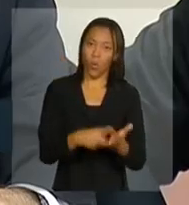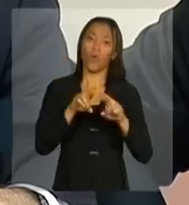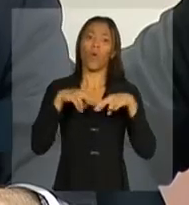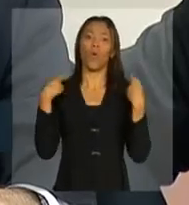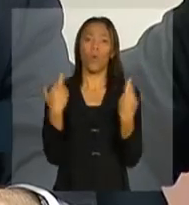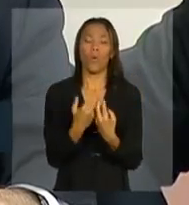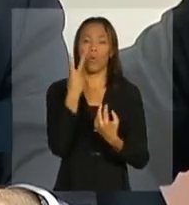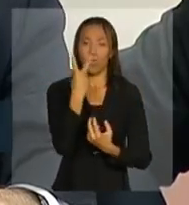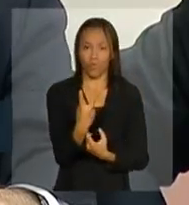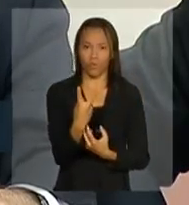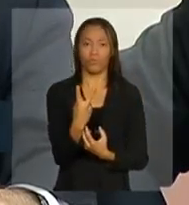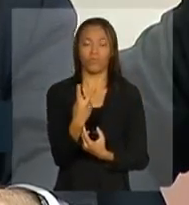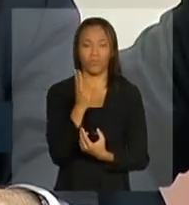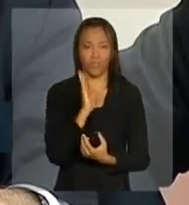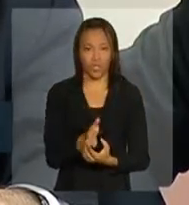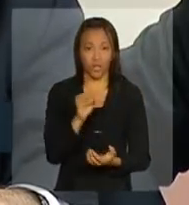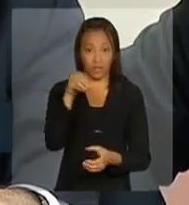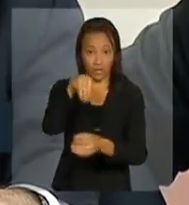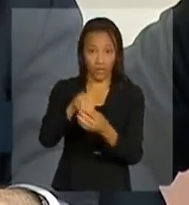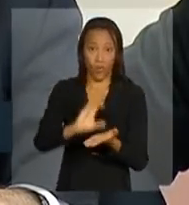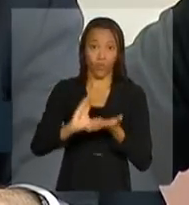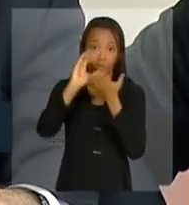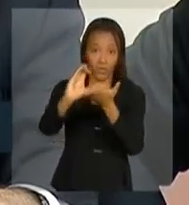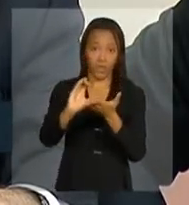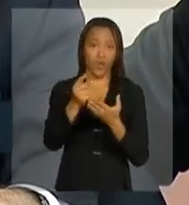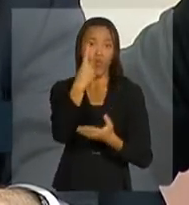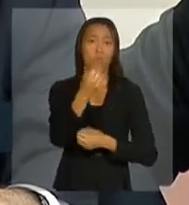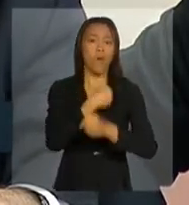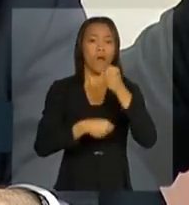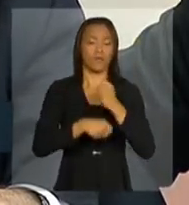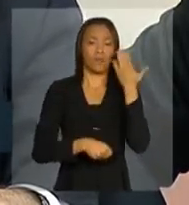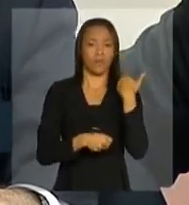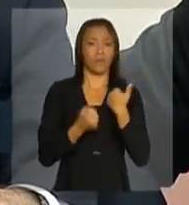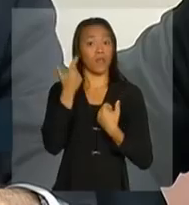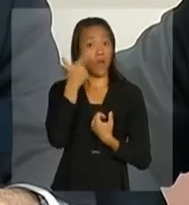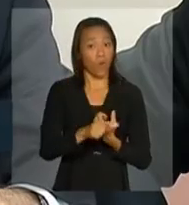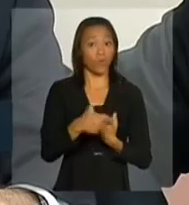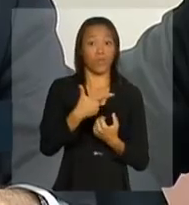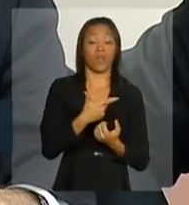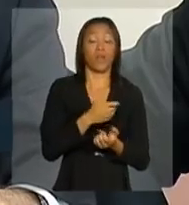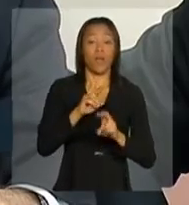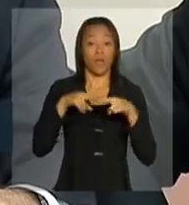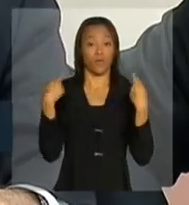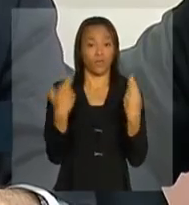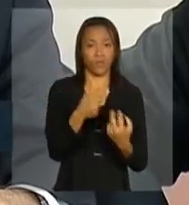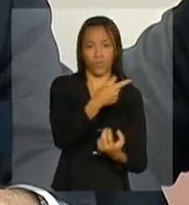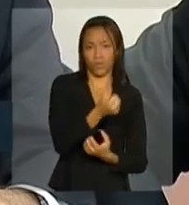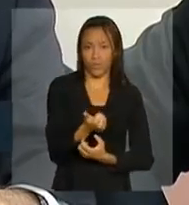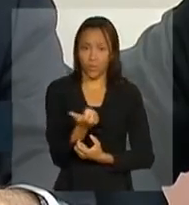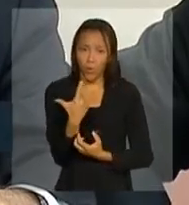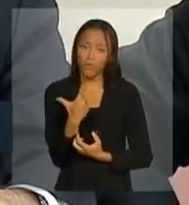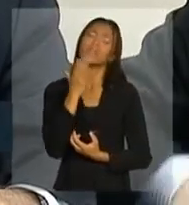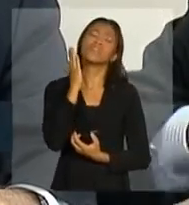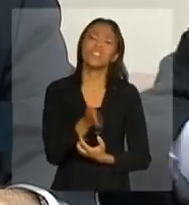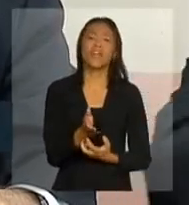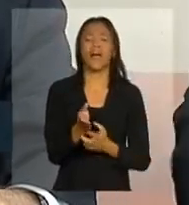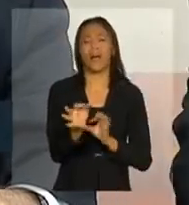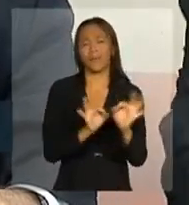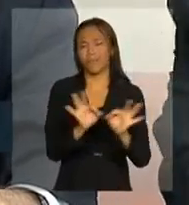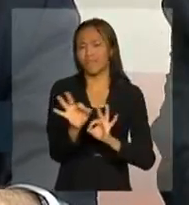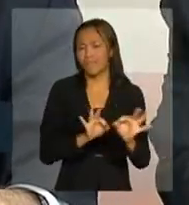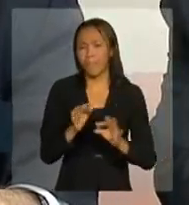cons interconselhos, uma exatamente há um ano atrás, a outra já em 2012. Fizemos todo um processo de